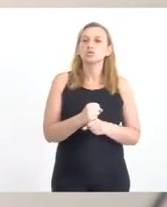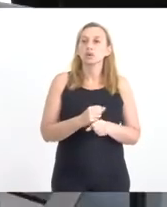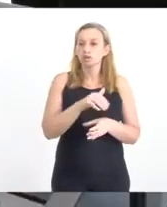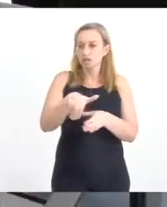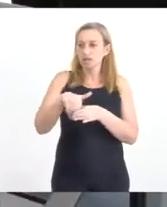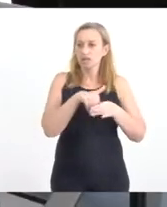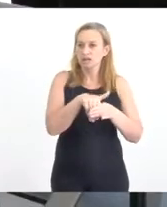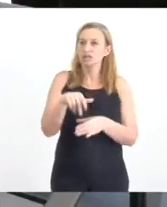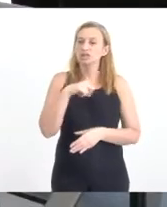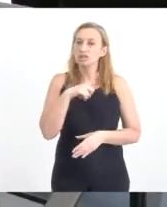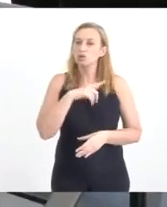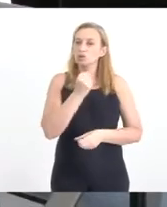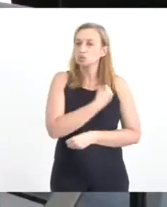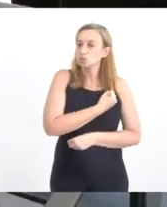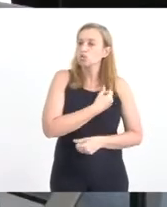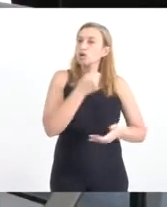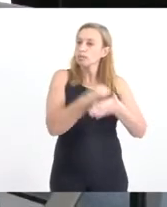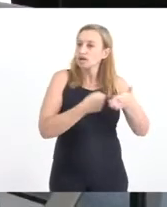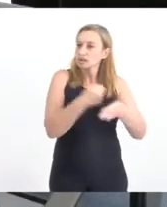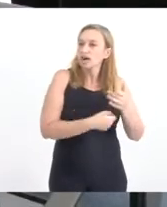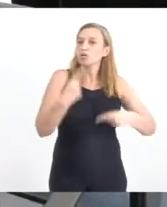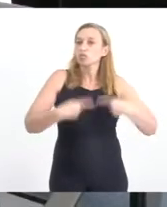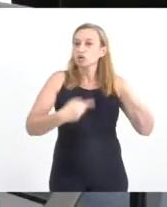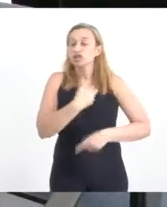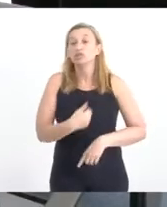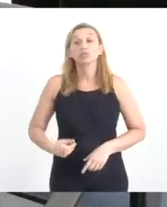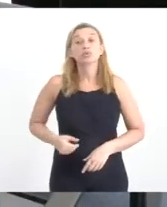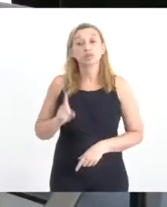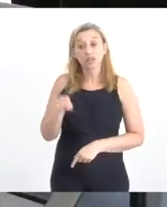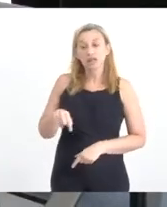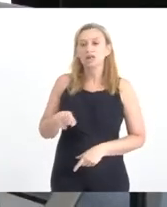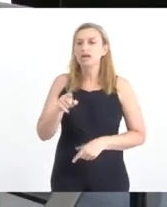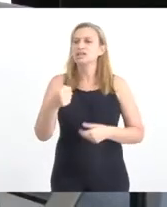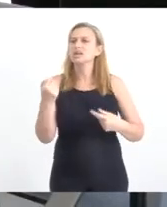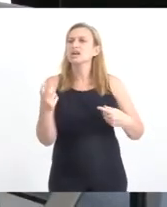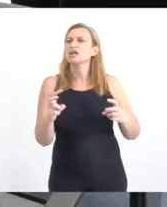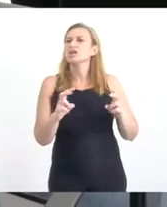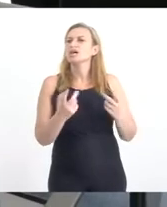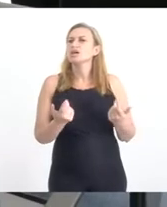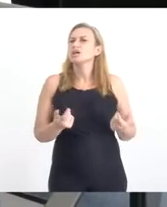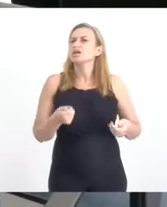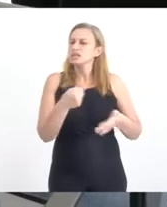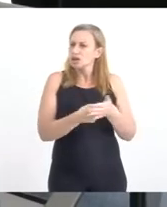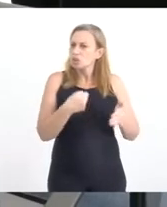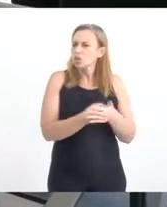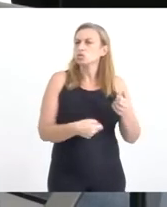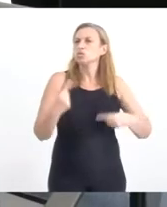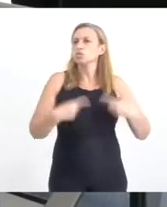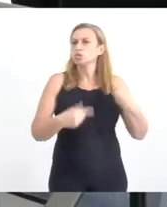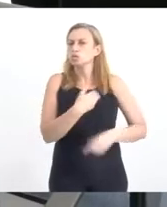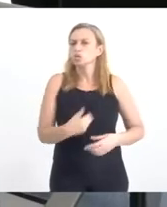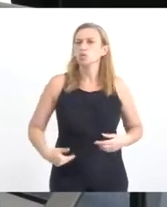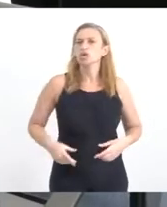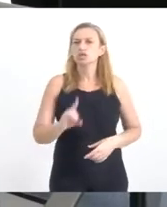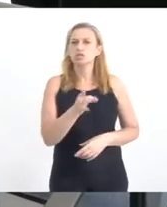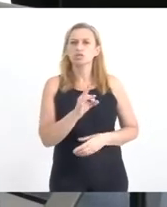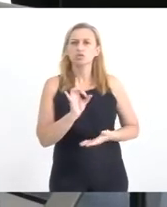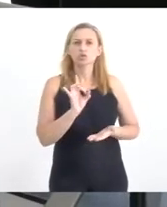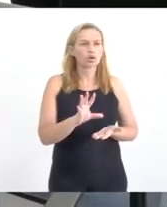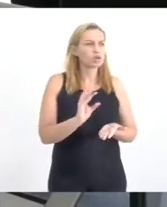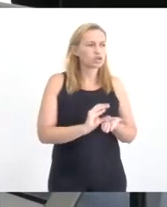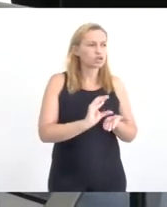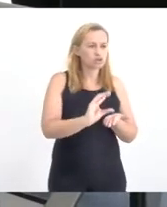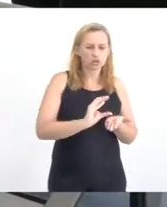eleição tem dados na mão para brigar por política pública né E essa briga política pública Ação da Cidadania não faz só distribuindo